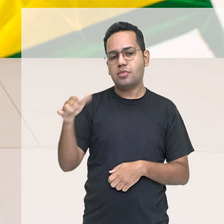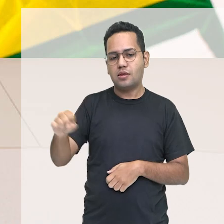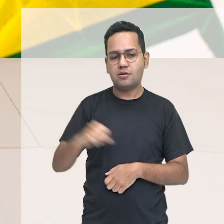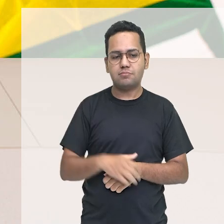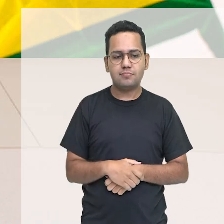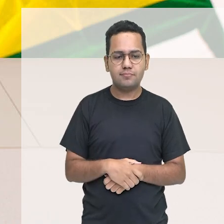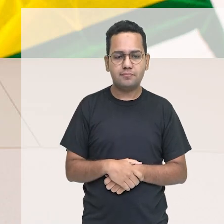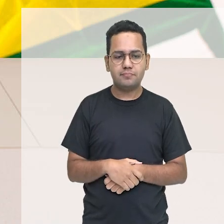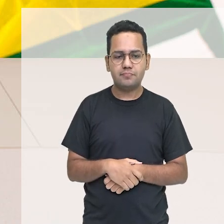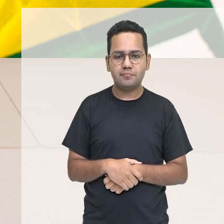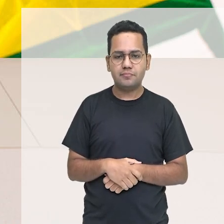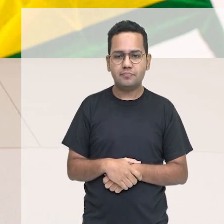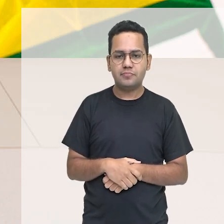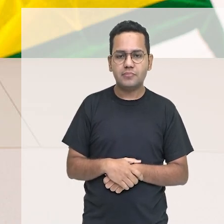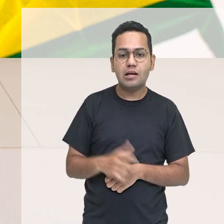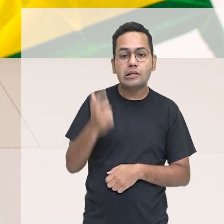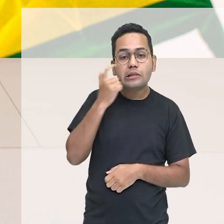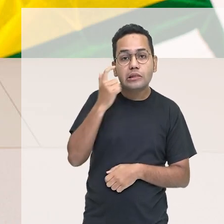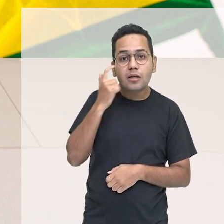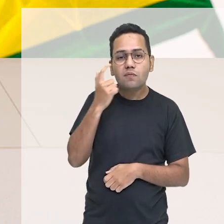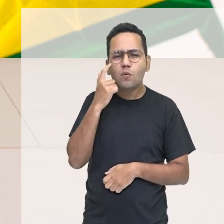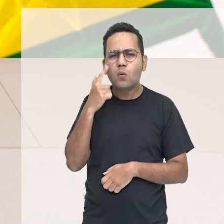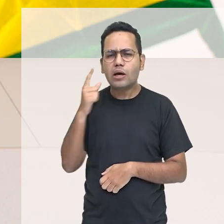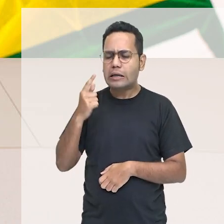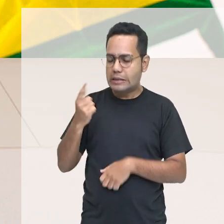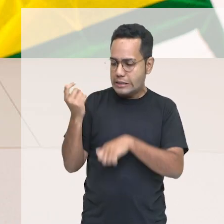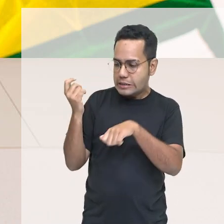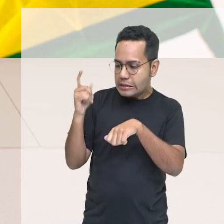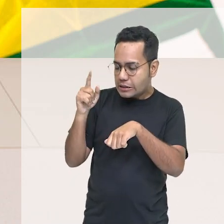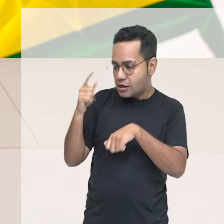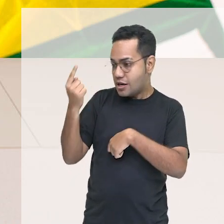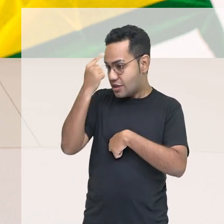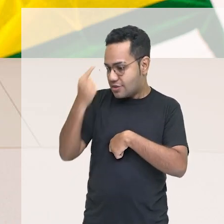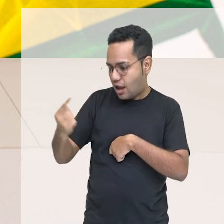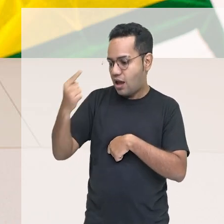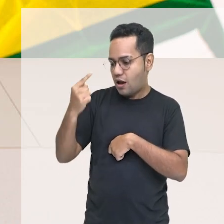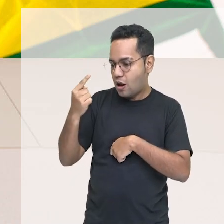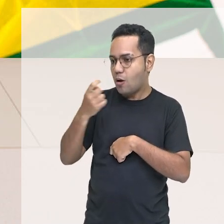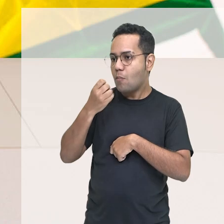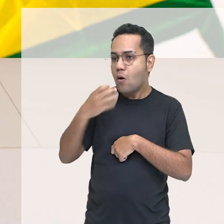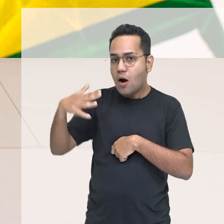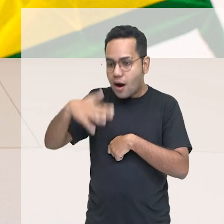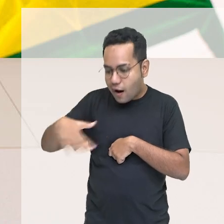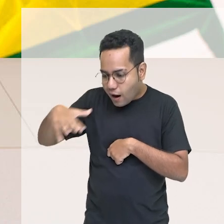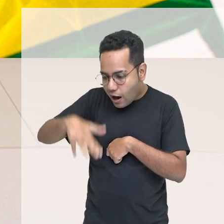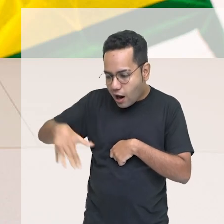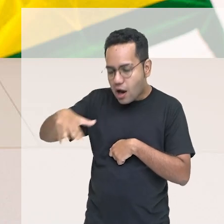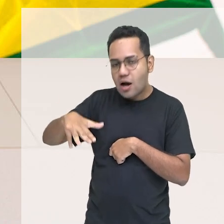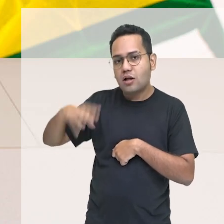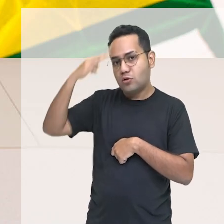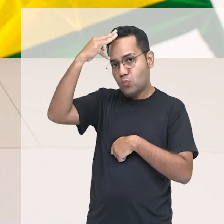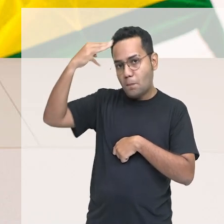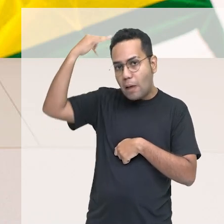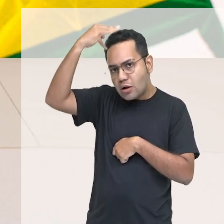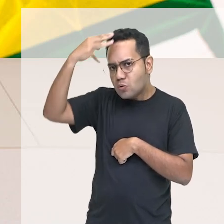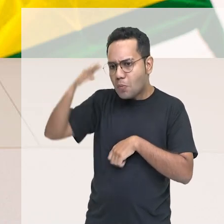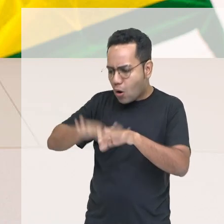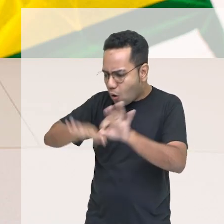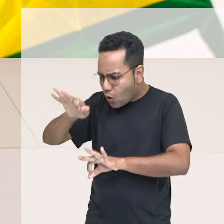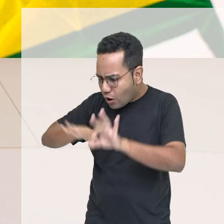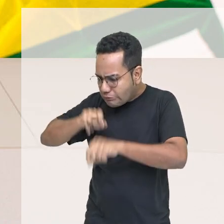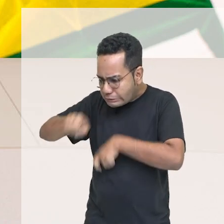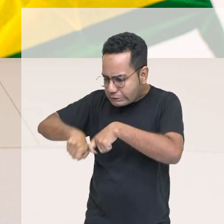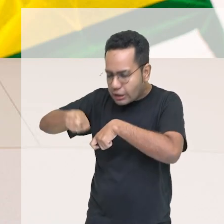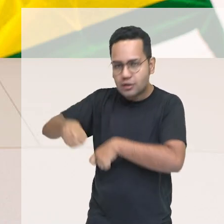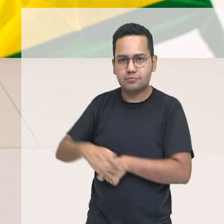Cárdenas, acelerou a reforma agrária lá no México. Vejam que já é uma diferença aí bem